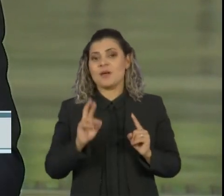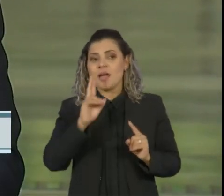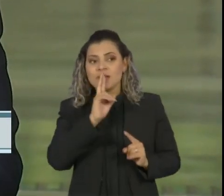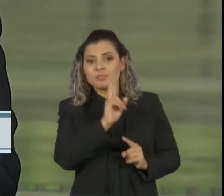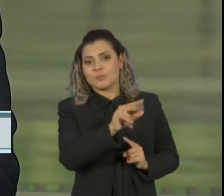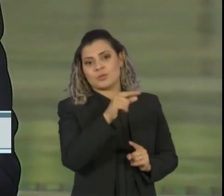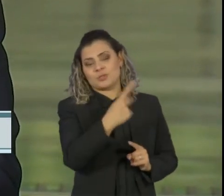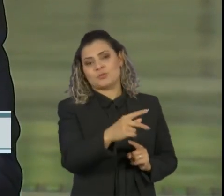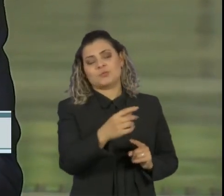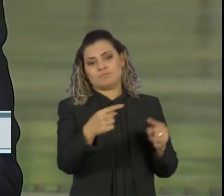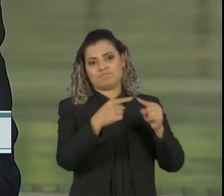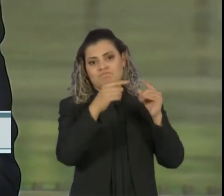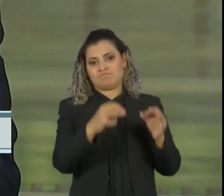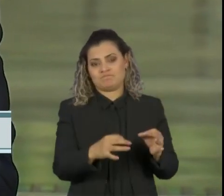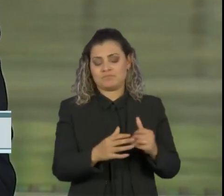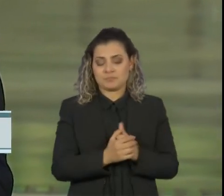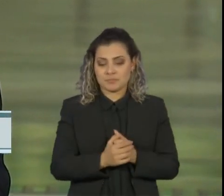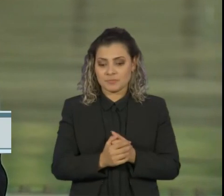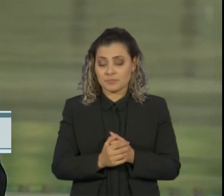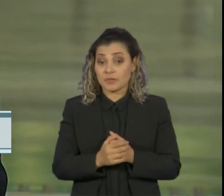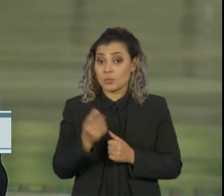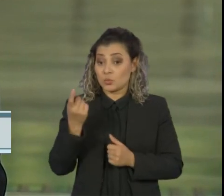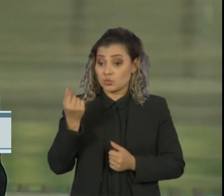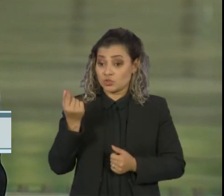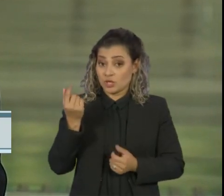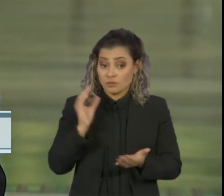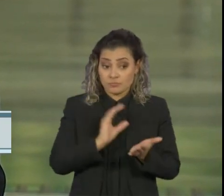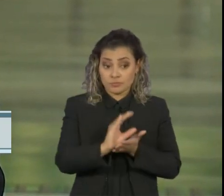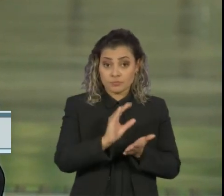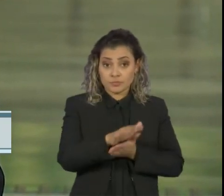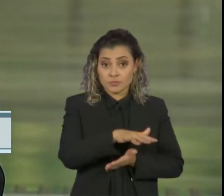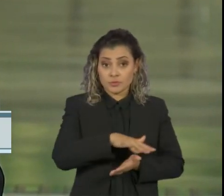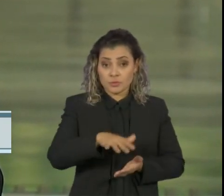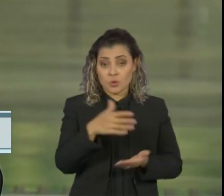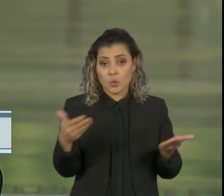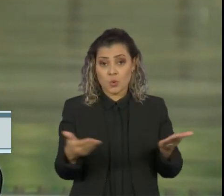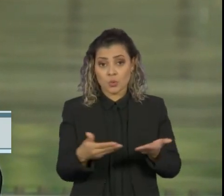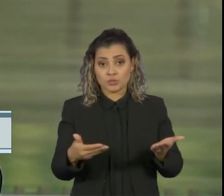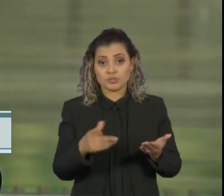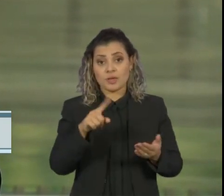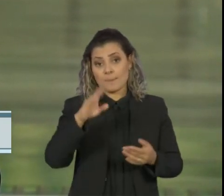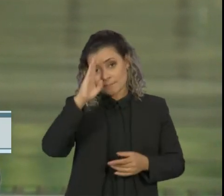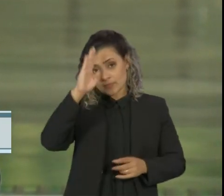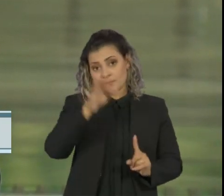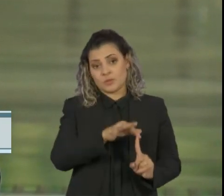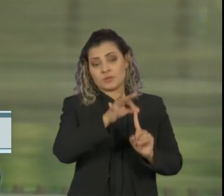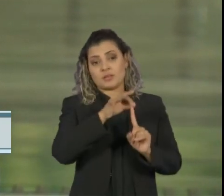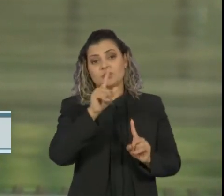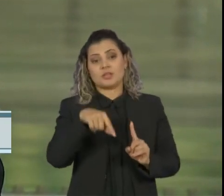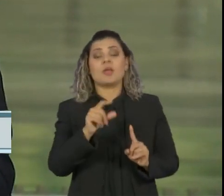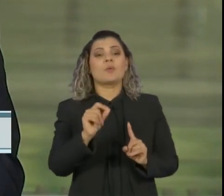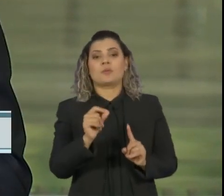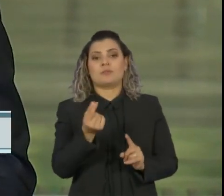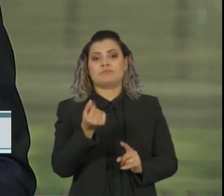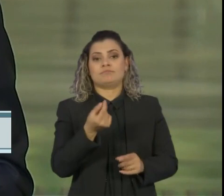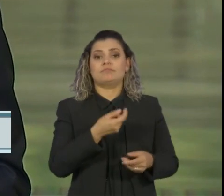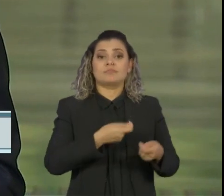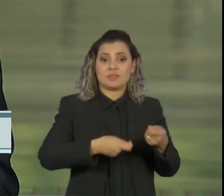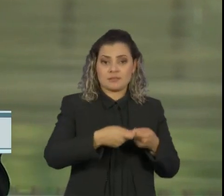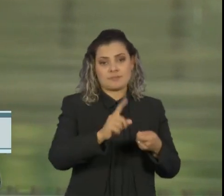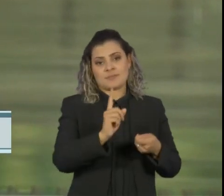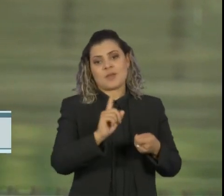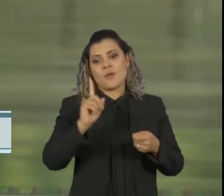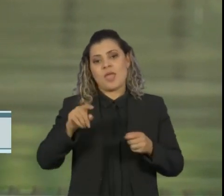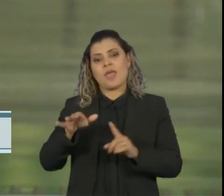resposta. O capital que está em jogo em São Paulo é o capital da vida das pessoas, não é o capital político de ninguém. Bem,